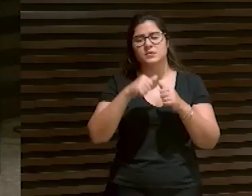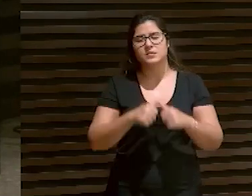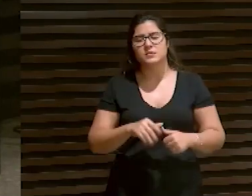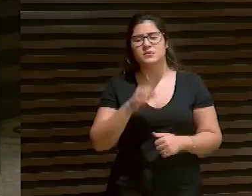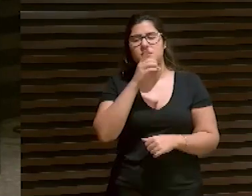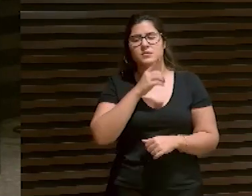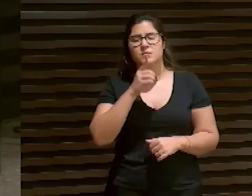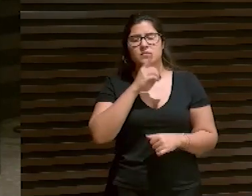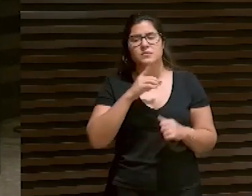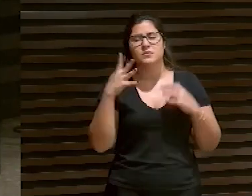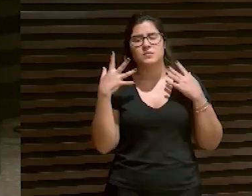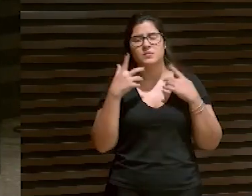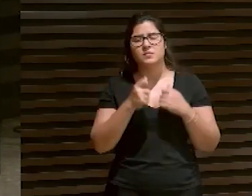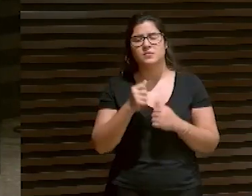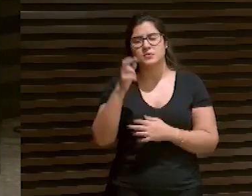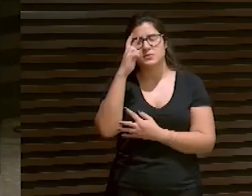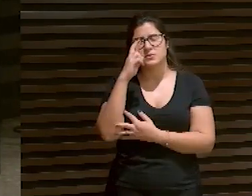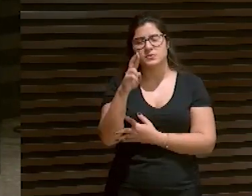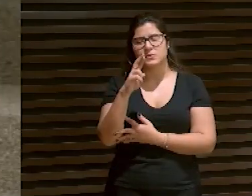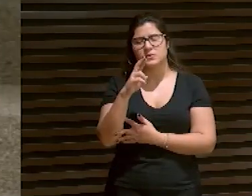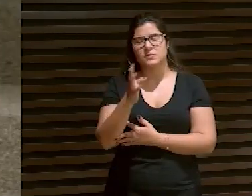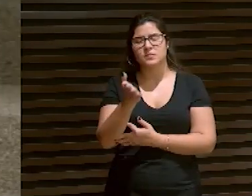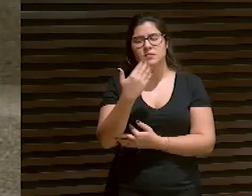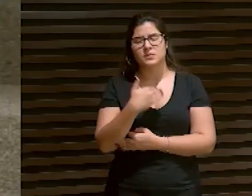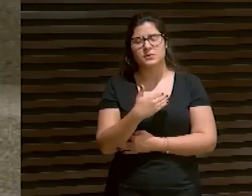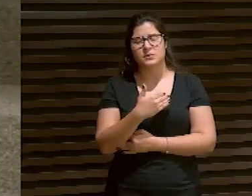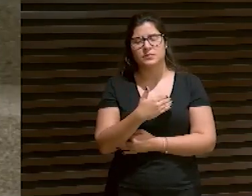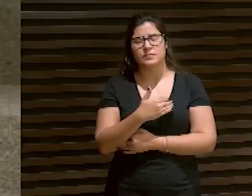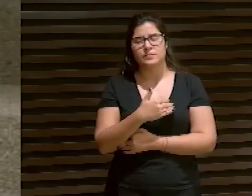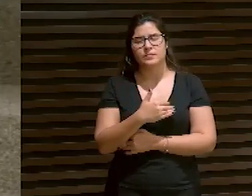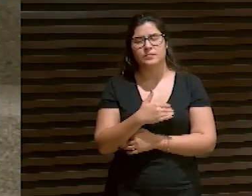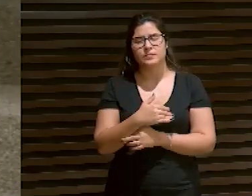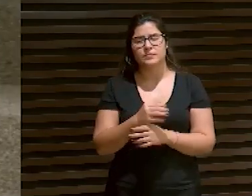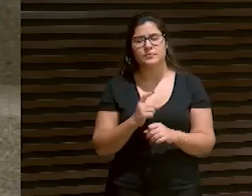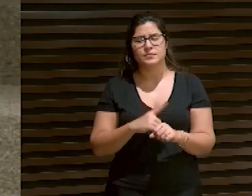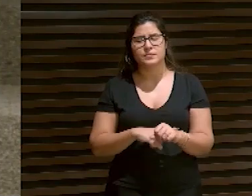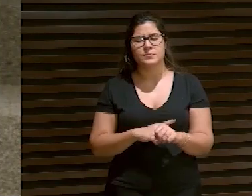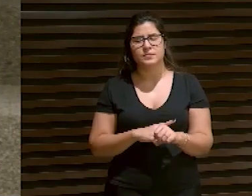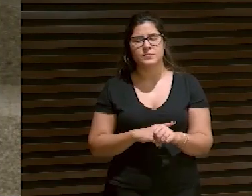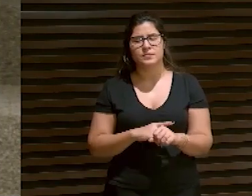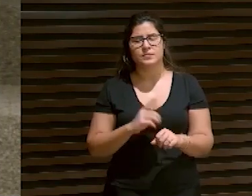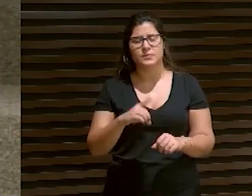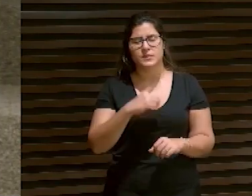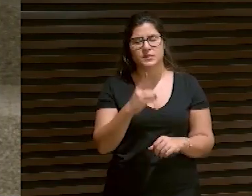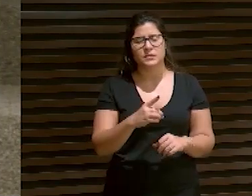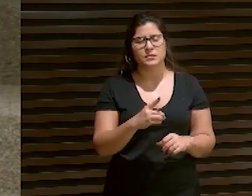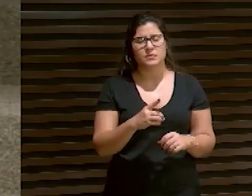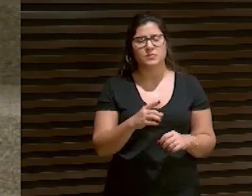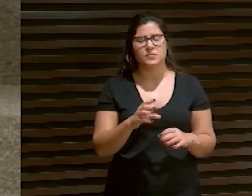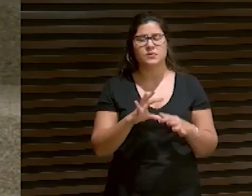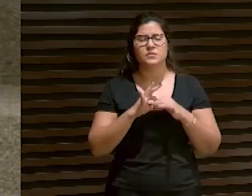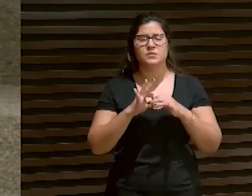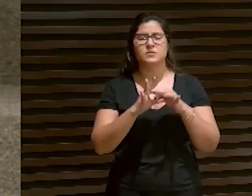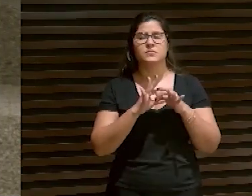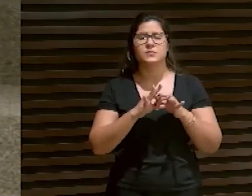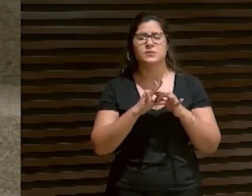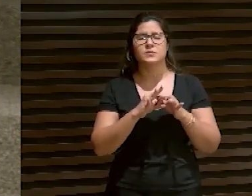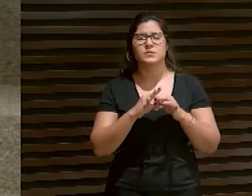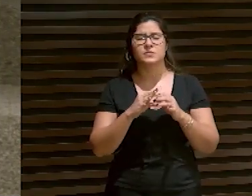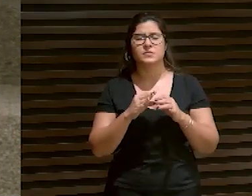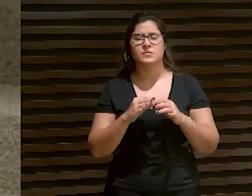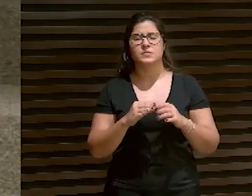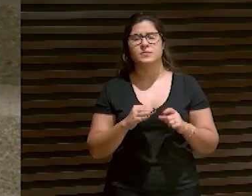Senhor nos proporciona. Já já a gente vai ter um tempo de comunhão entre os irmãos, Pai, em que a gente vai, em